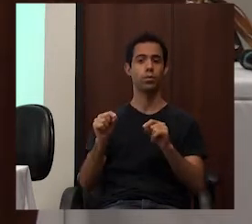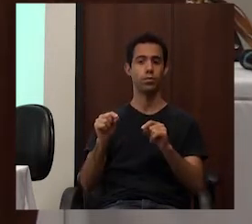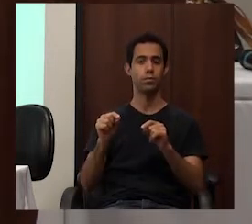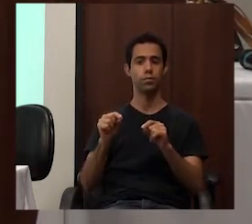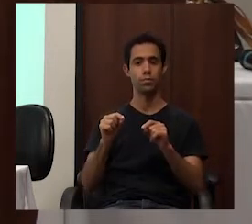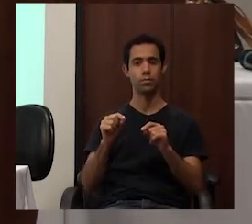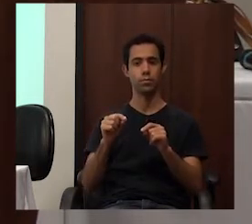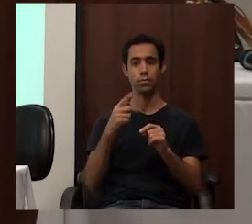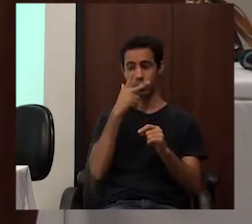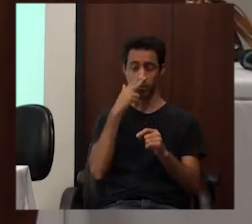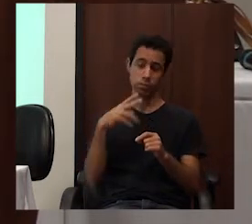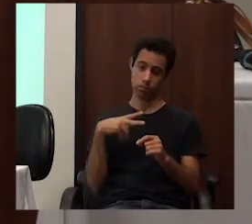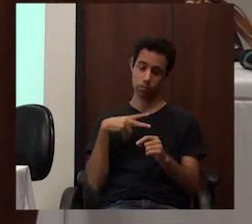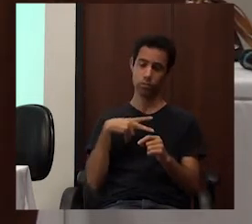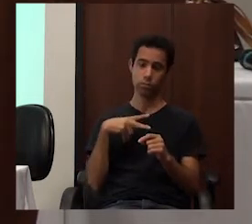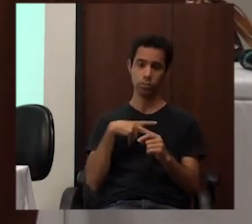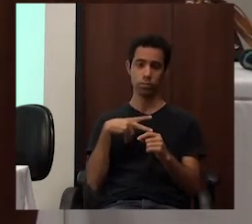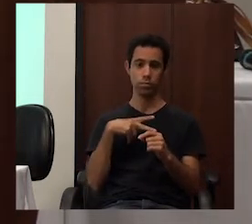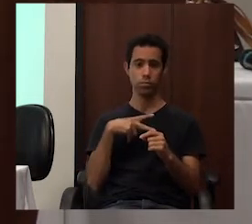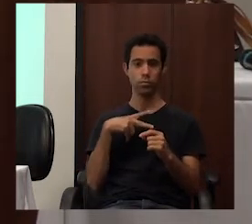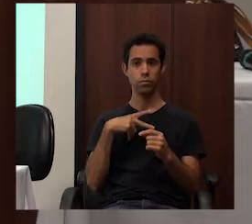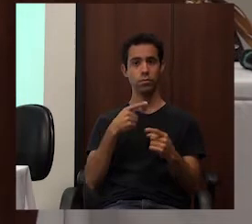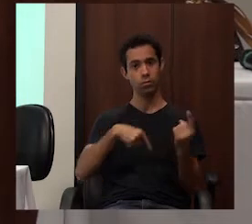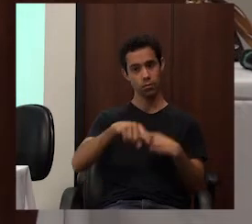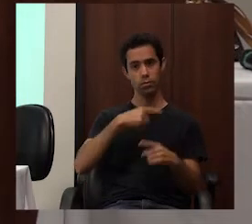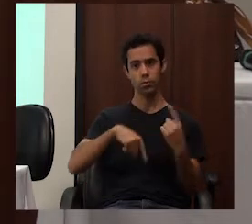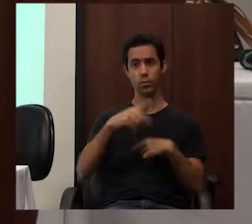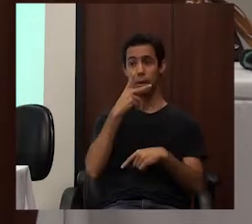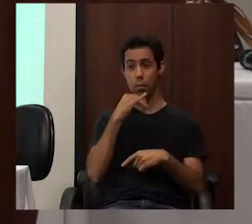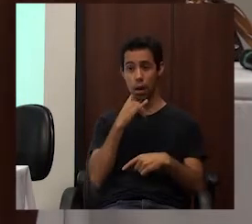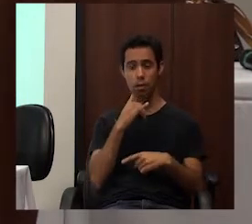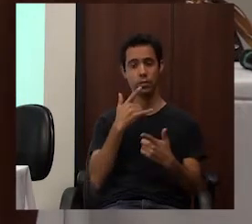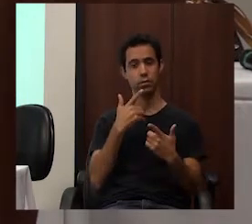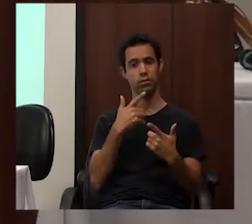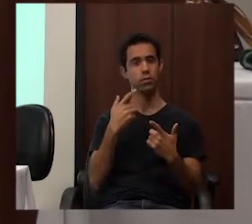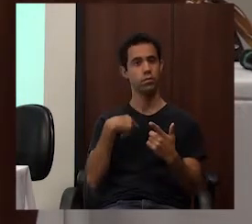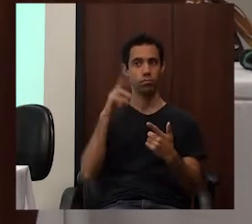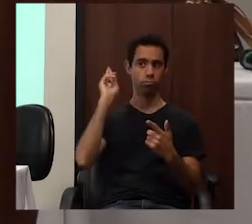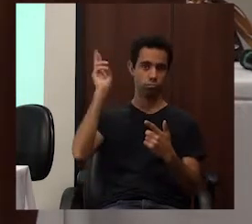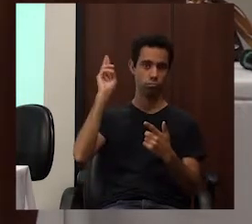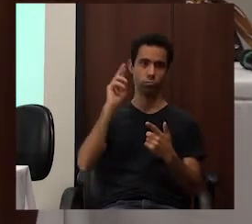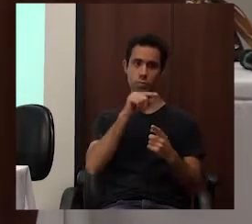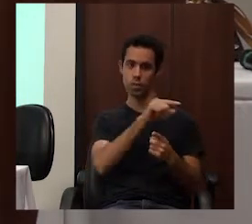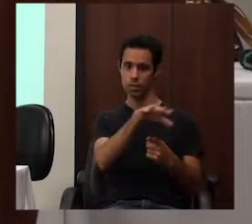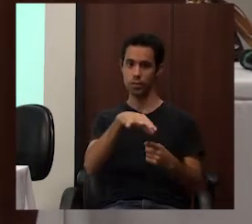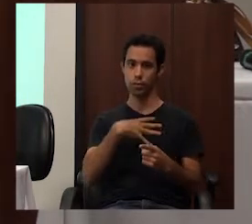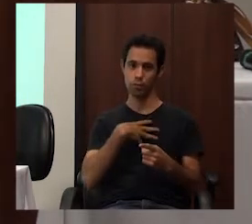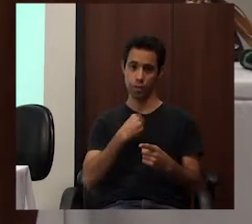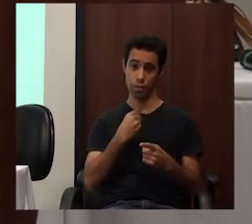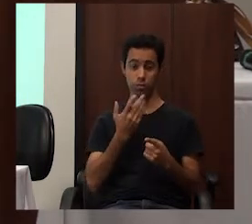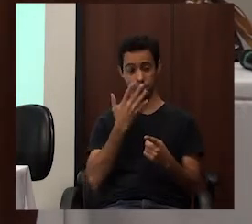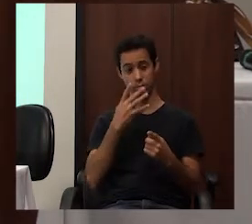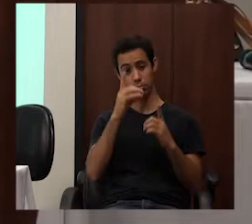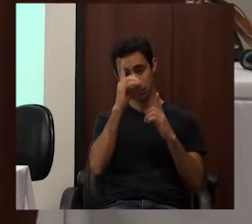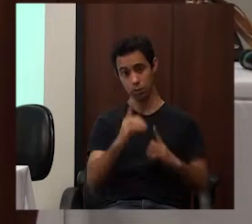são pedidos individuais, formulados por pais, são pessoas que estão responsáveis por uma pessoa com deficiência, pedindo